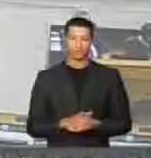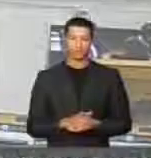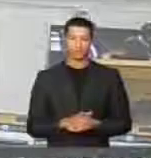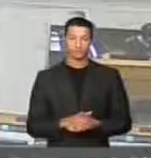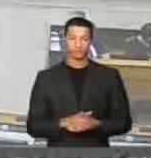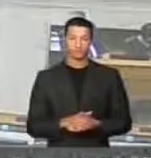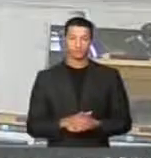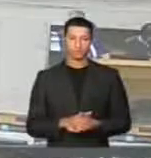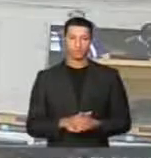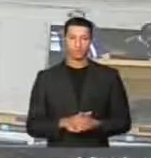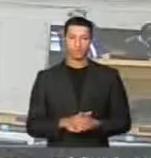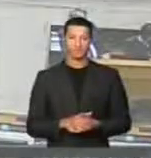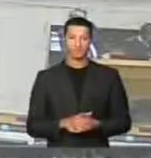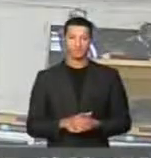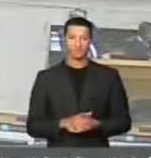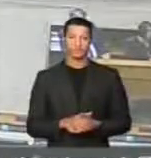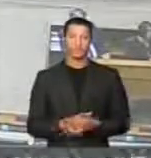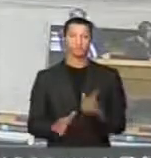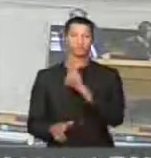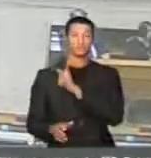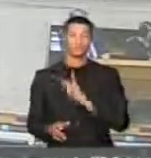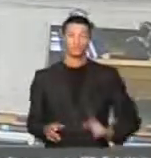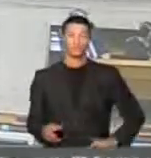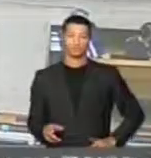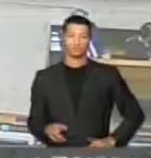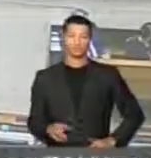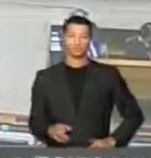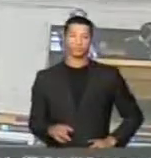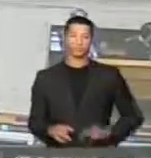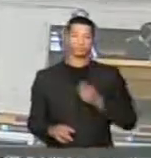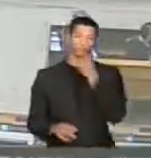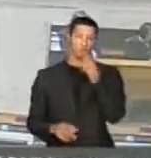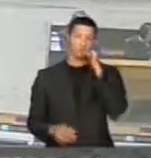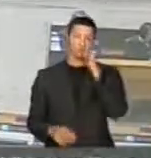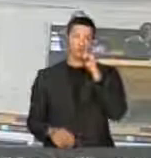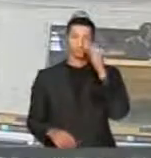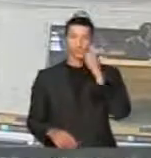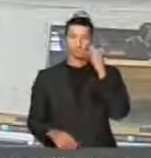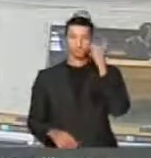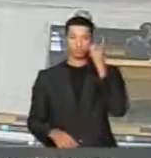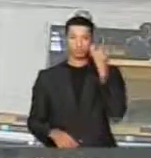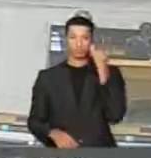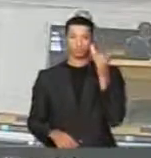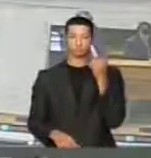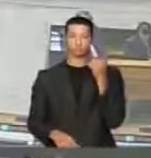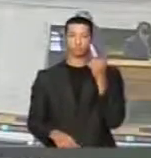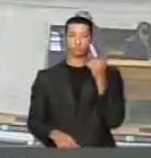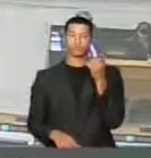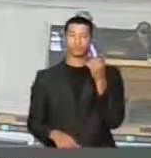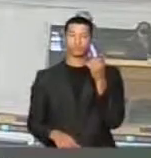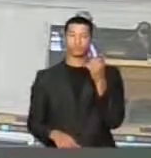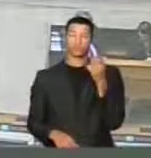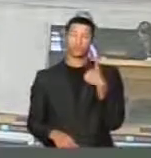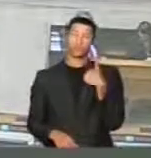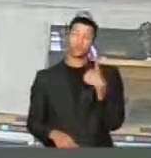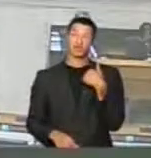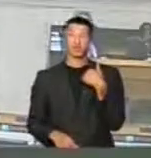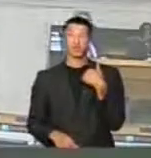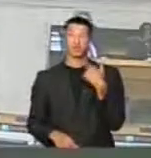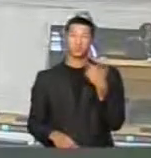Deputado já está na tribuna. Senhor presidente, senhoras e senhores deputados, eu,